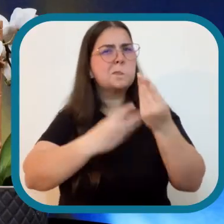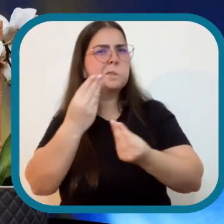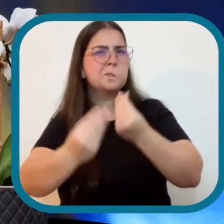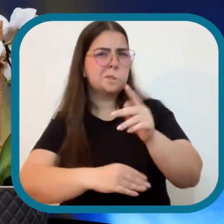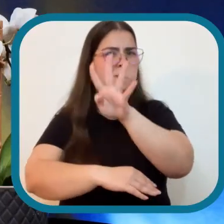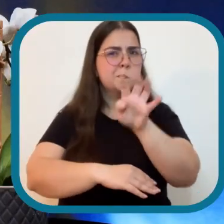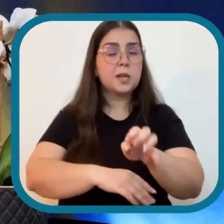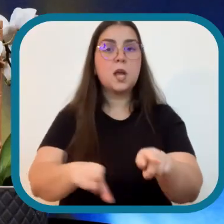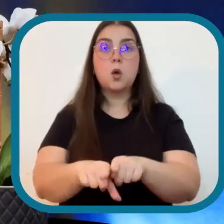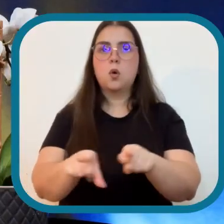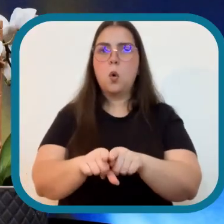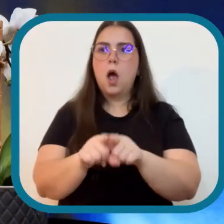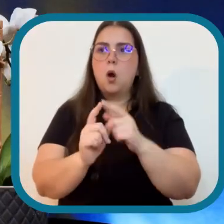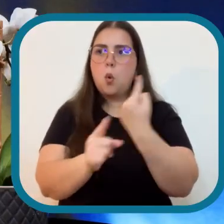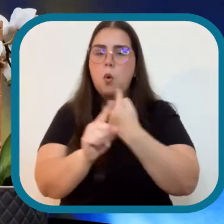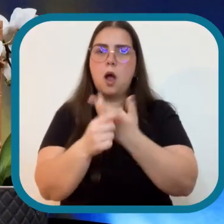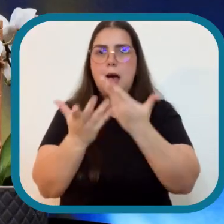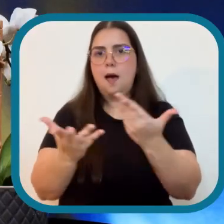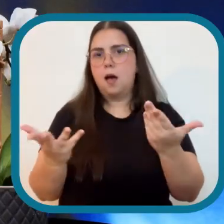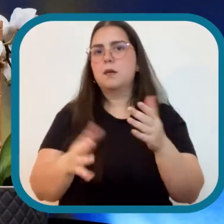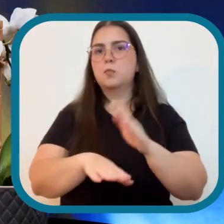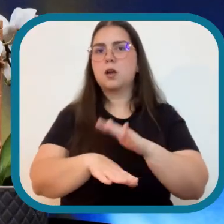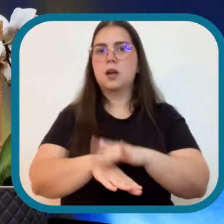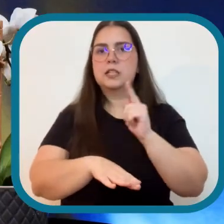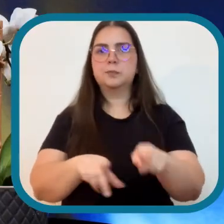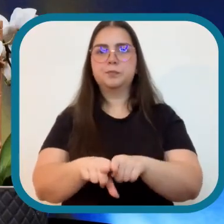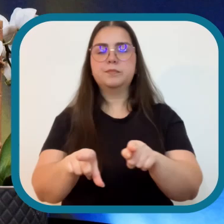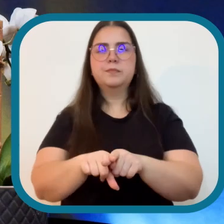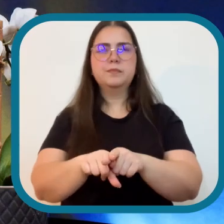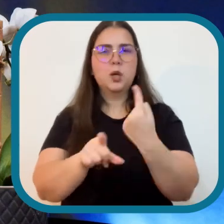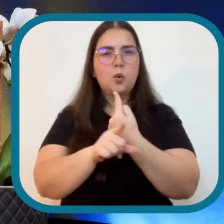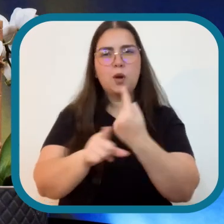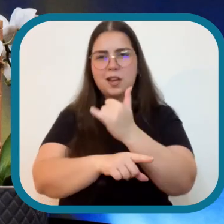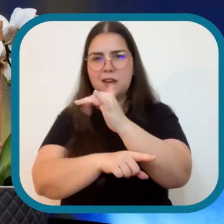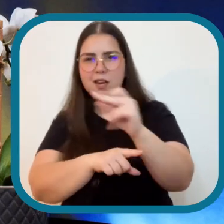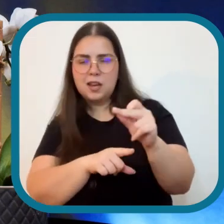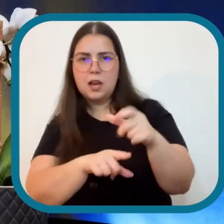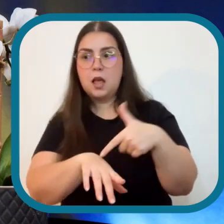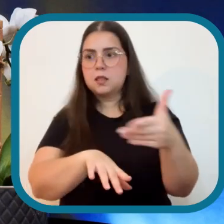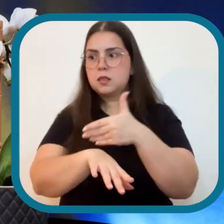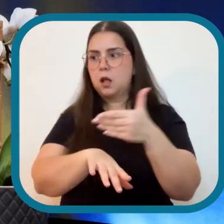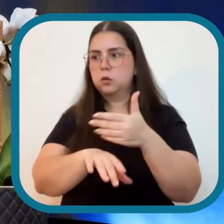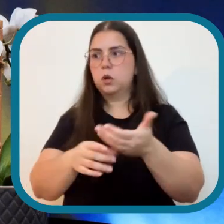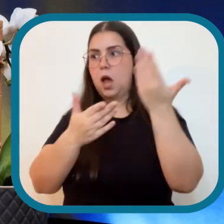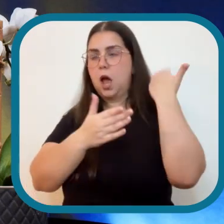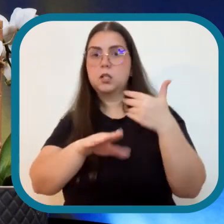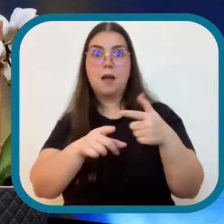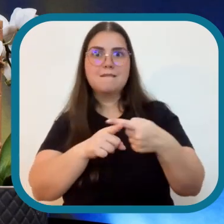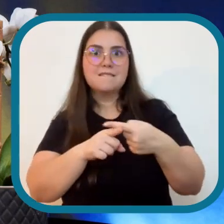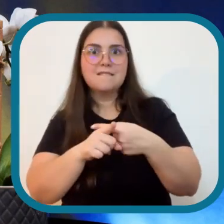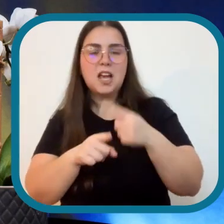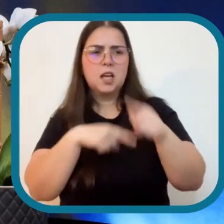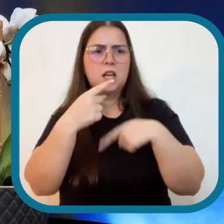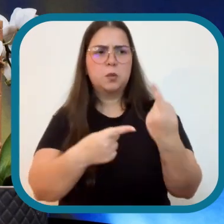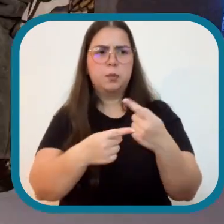que está pautada por os chamados invernos de inteligência artificial, em que houve um grande entusiasmo e depois as coisas arrefeceram porque afinal aquilo não